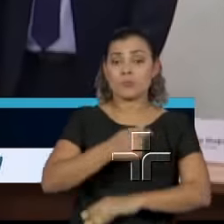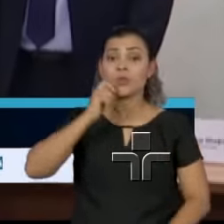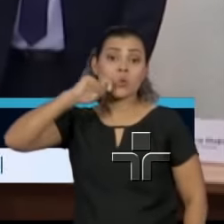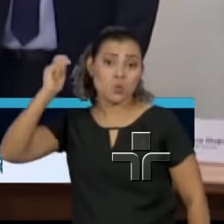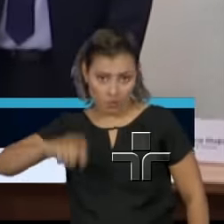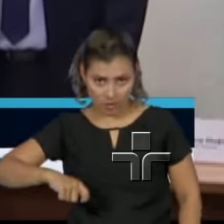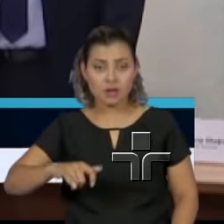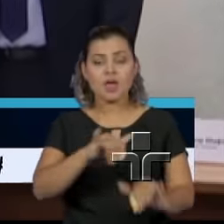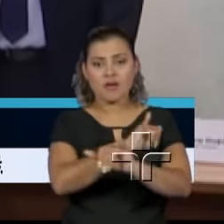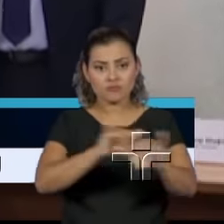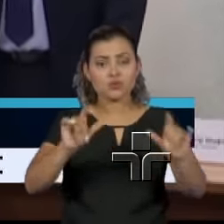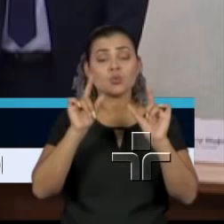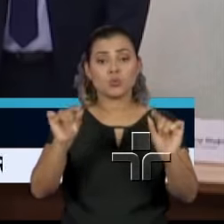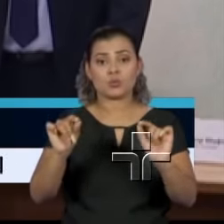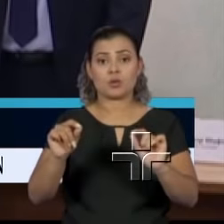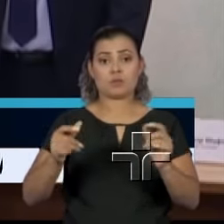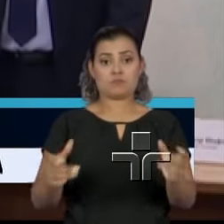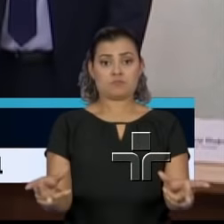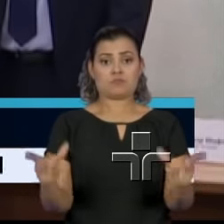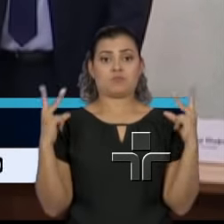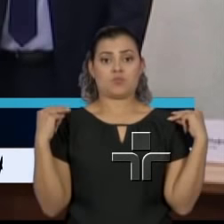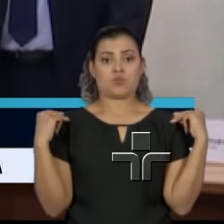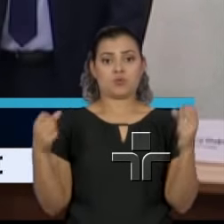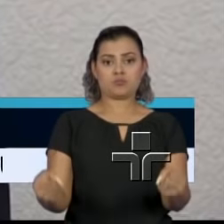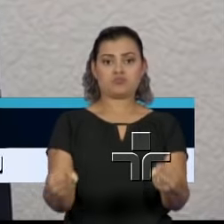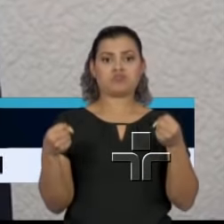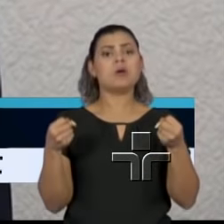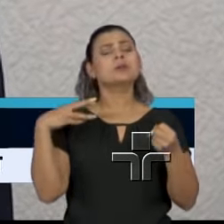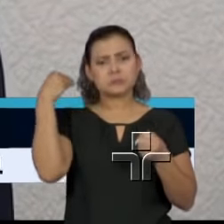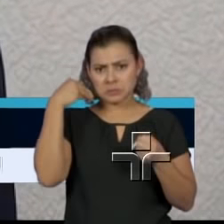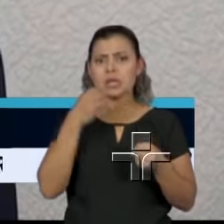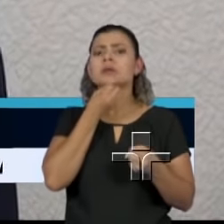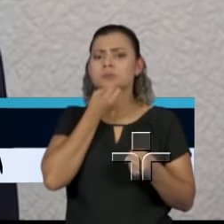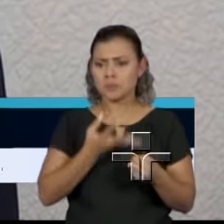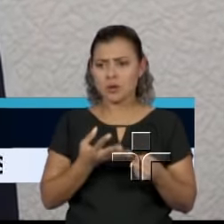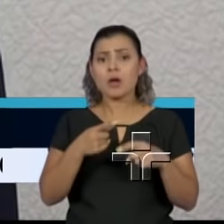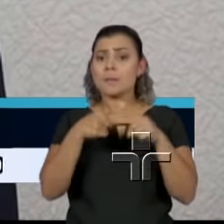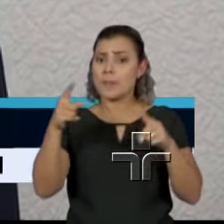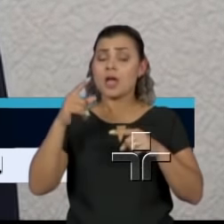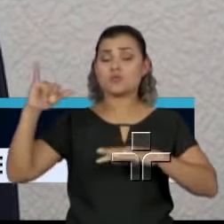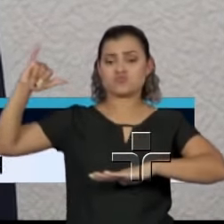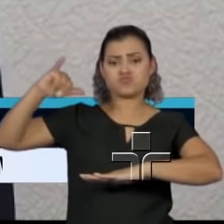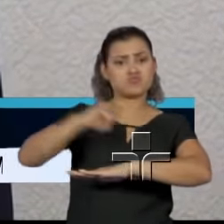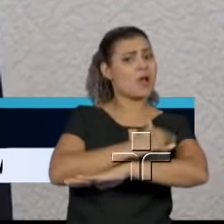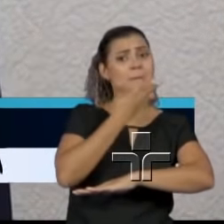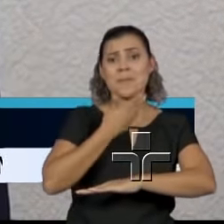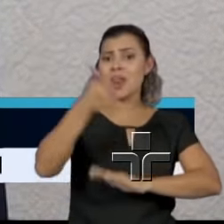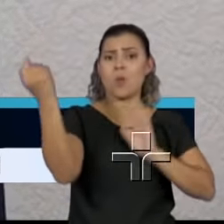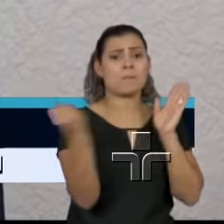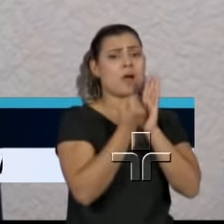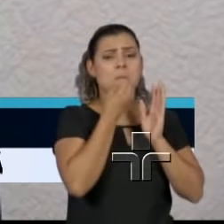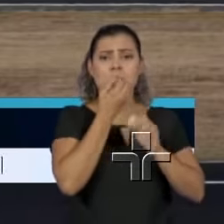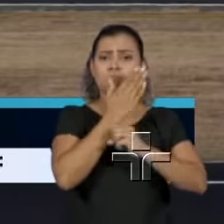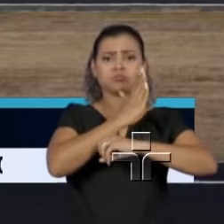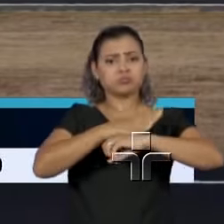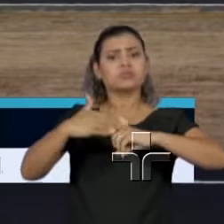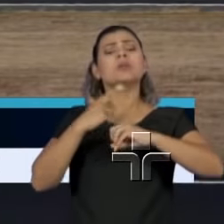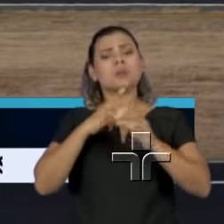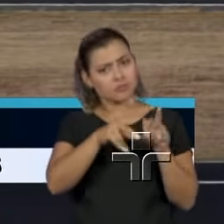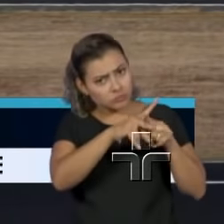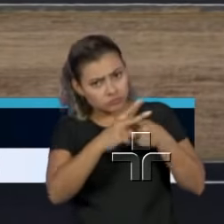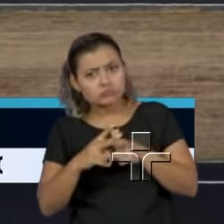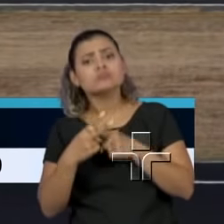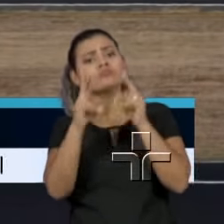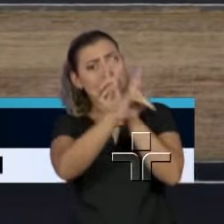International Airlines informou que o piloto era experiente e que a aeronave, uma das melhores da companhia, passou por manutenção no